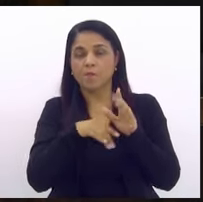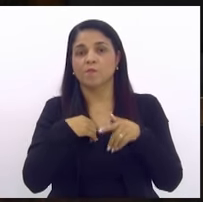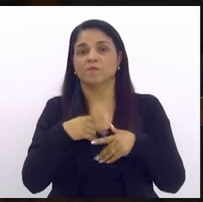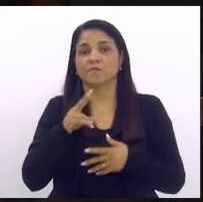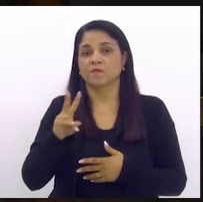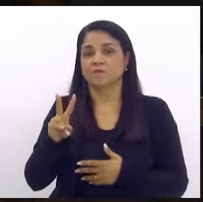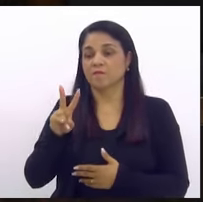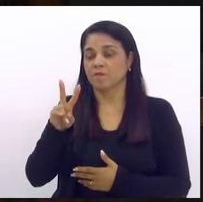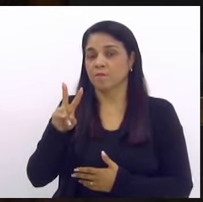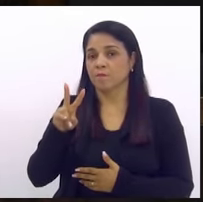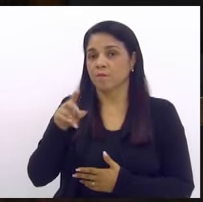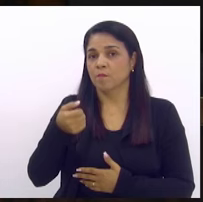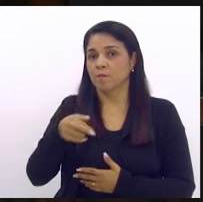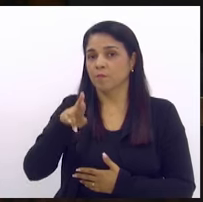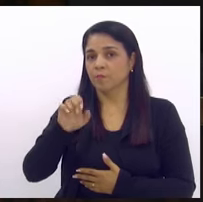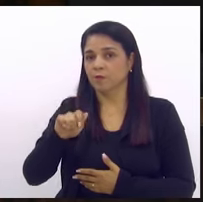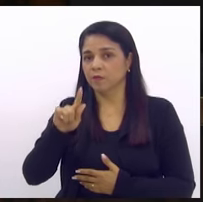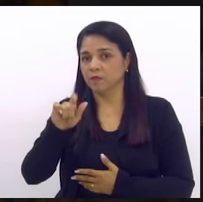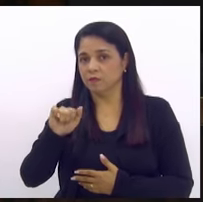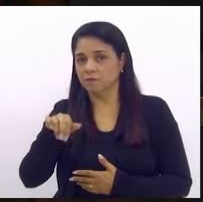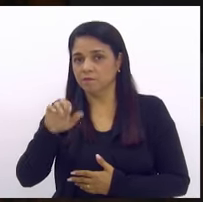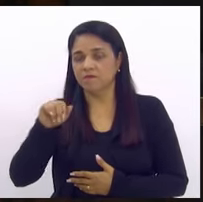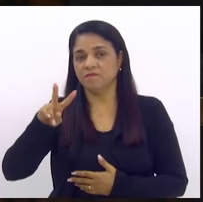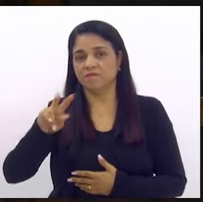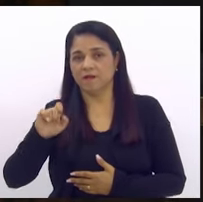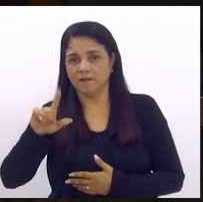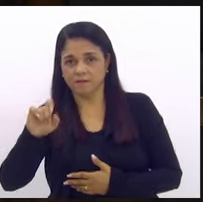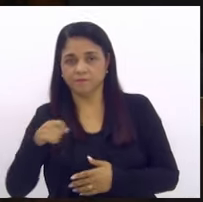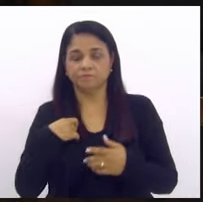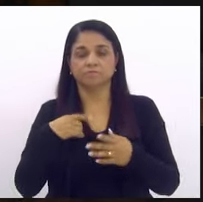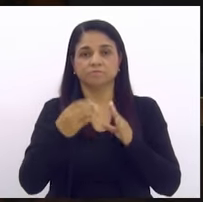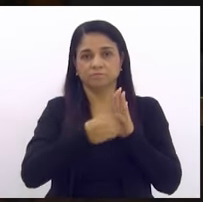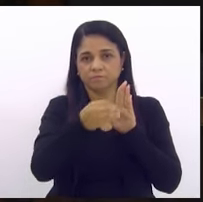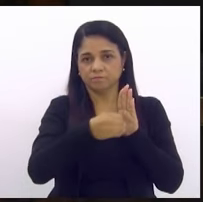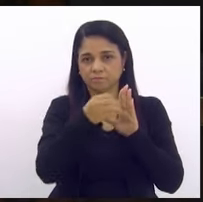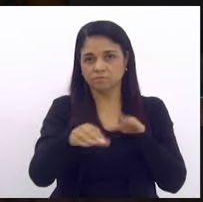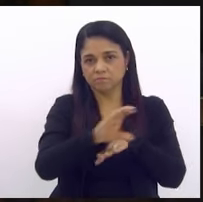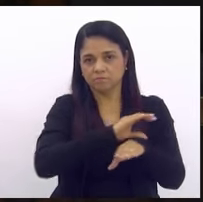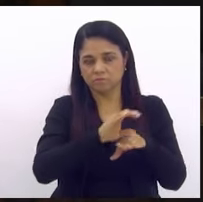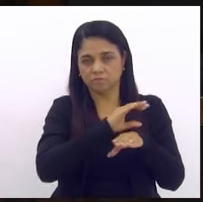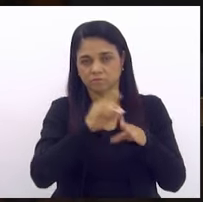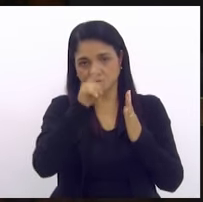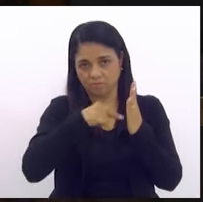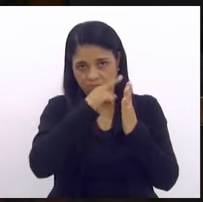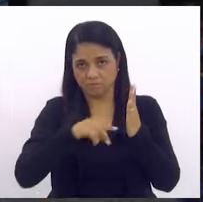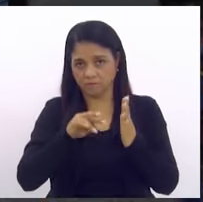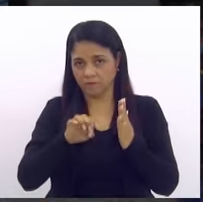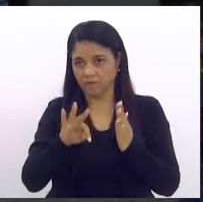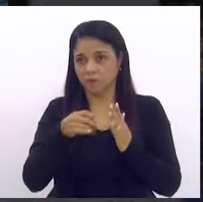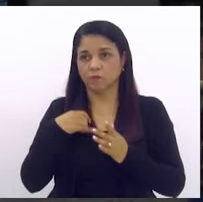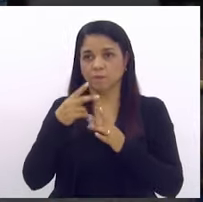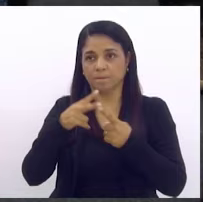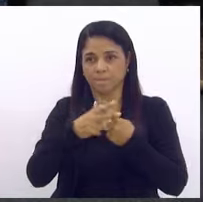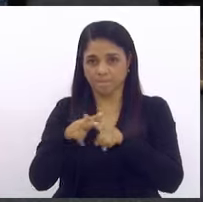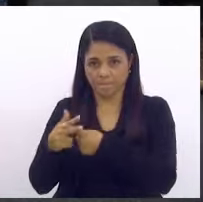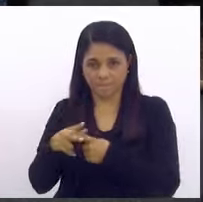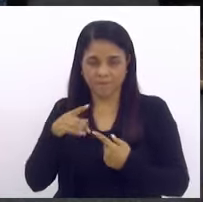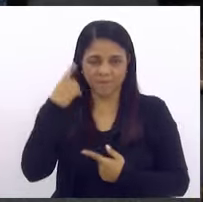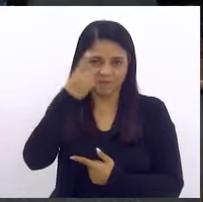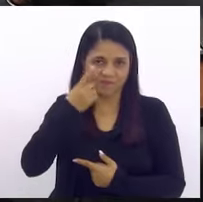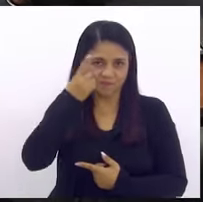Vale, pendendo de parecer da Comissão de Emendas Constitucionais e Vetos, deputado Jorge Felipe Neto. Pela manutenção,